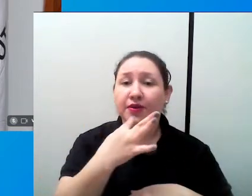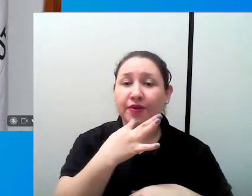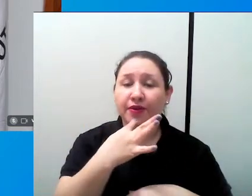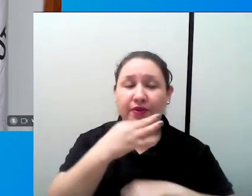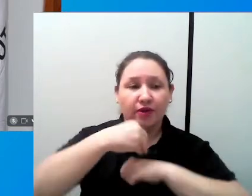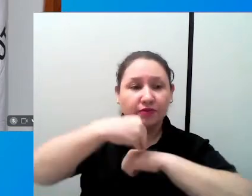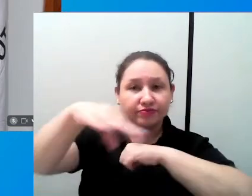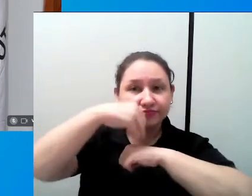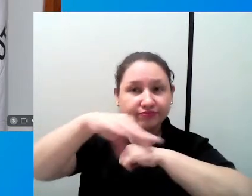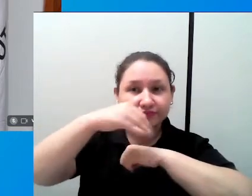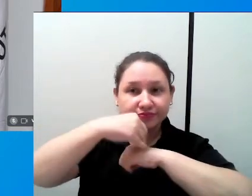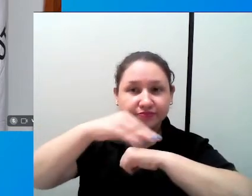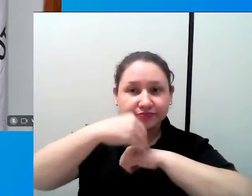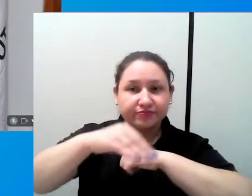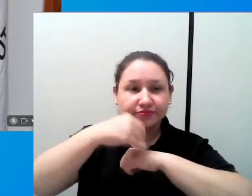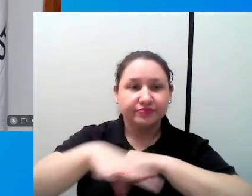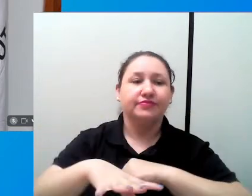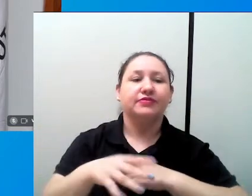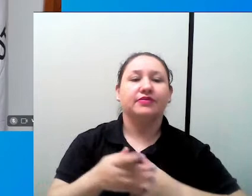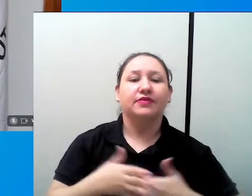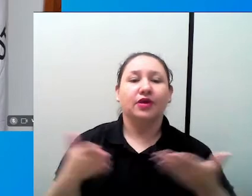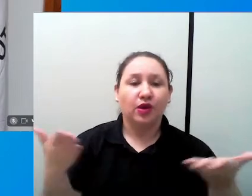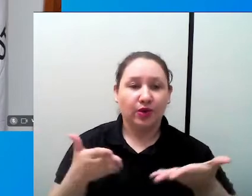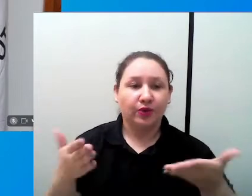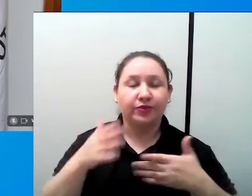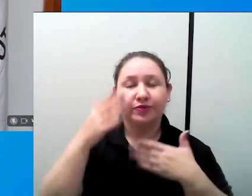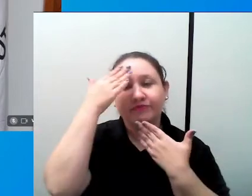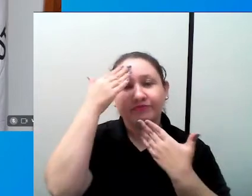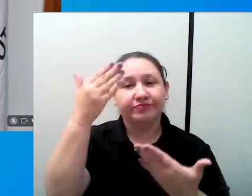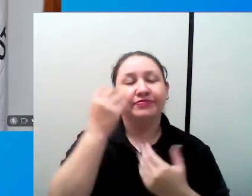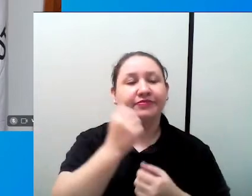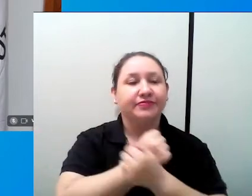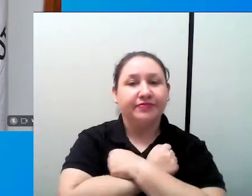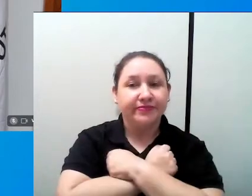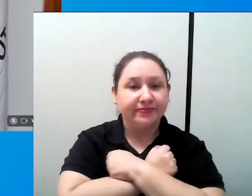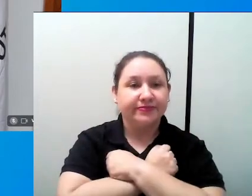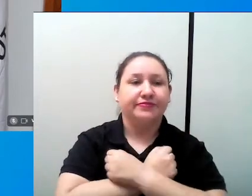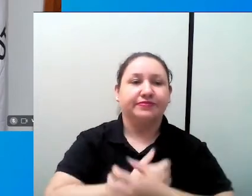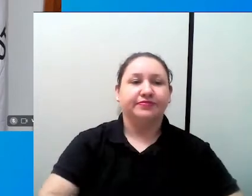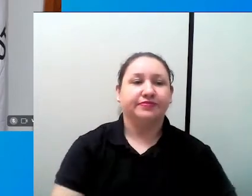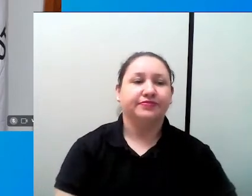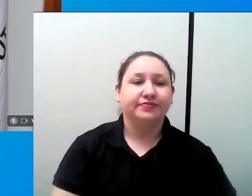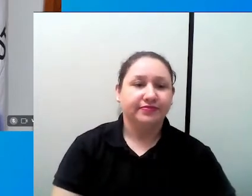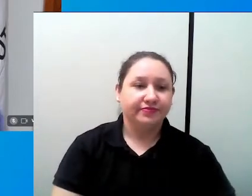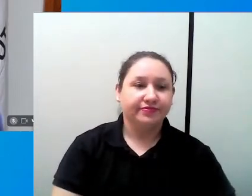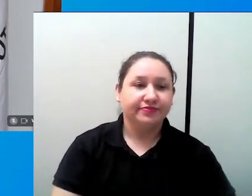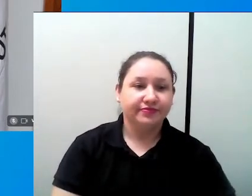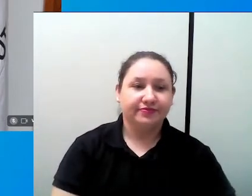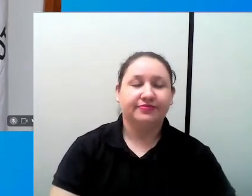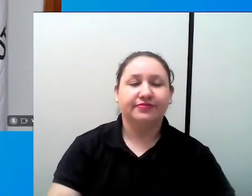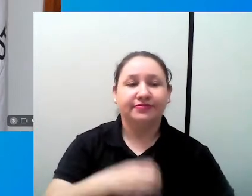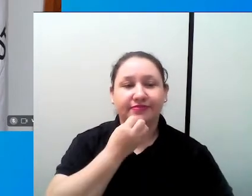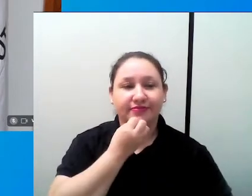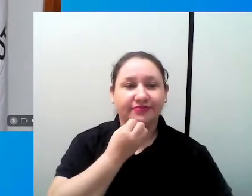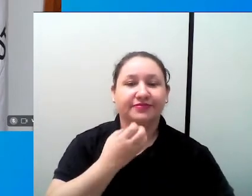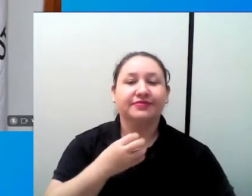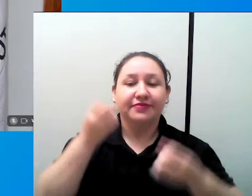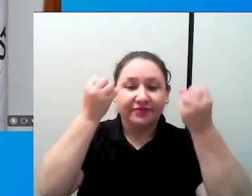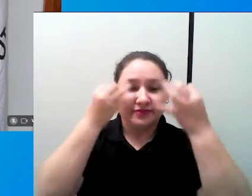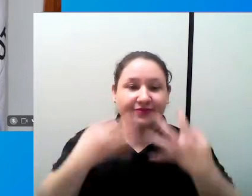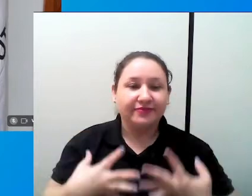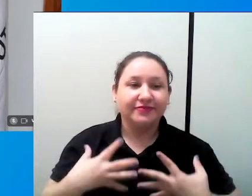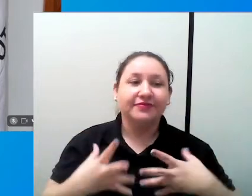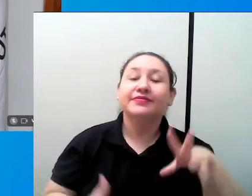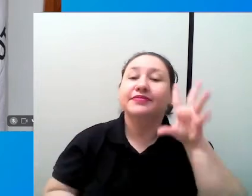aqui, não é o nosso grande abraço. Bem, minha fala é breve, porque eu acho que eu me sinto muito contemplada